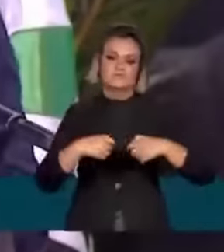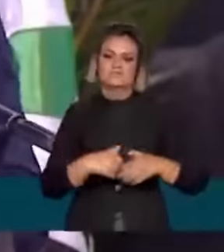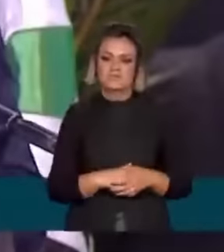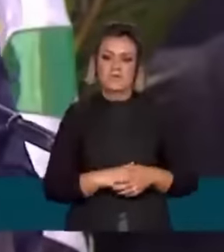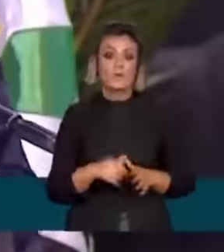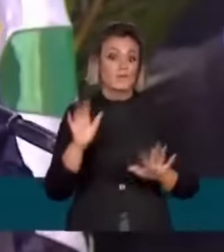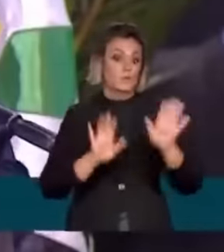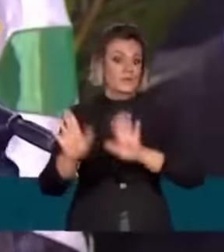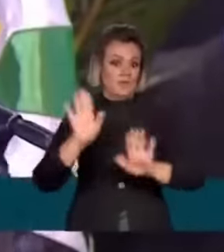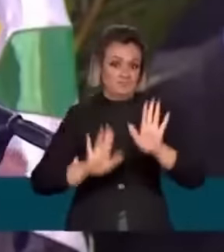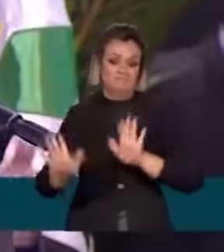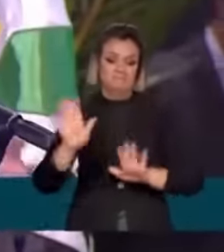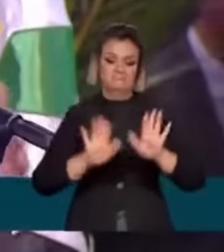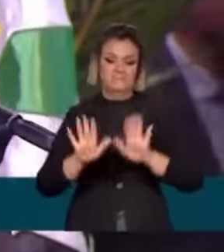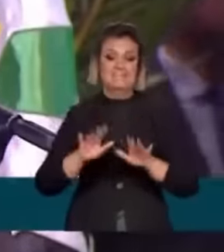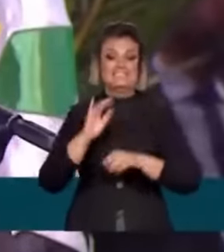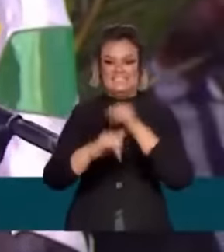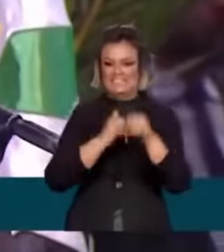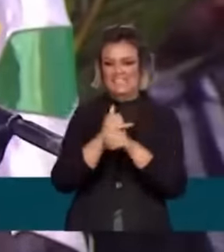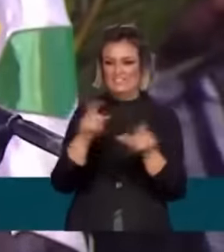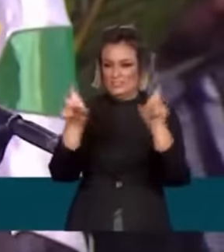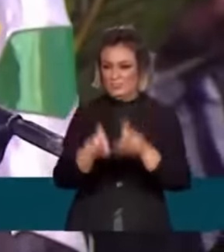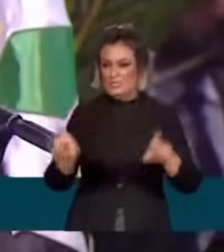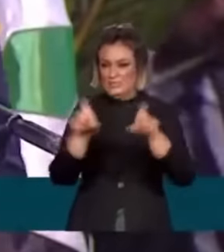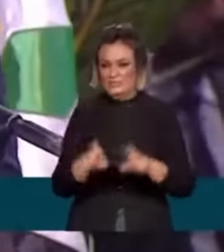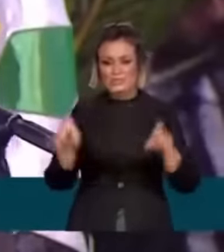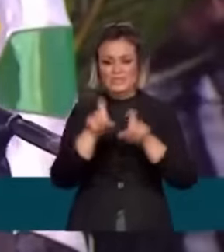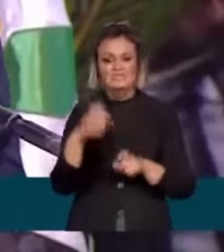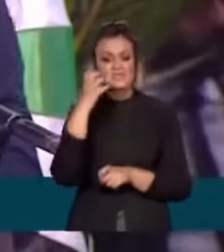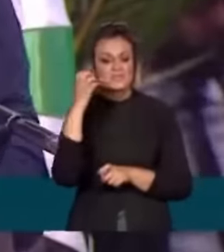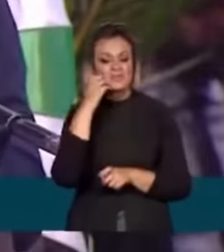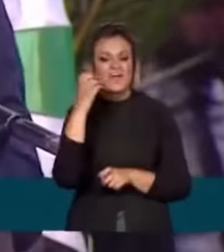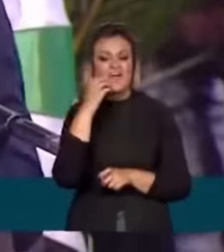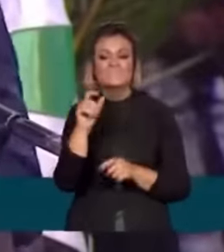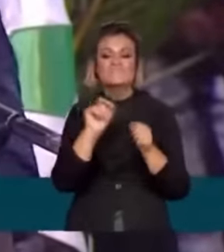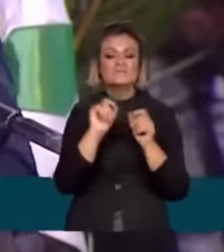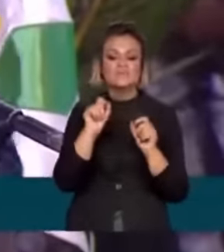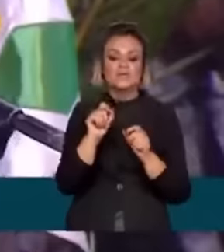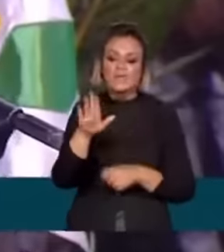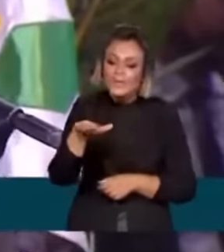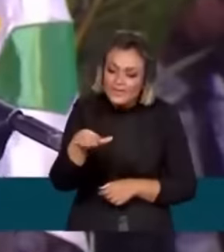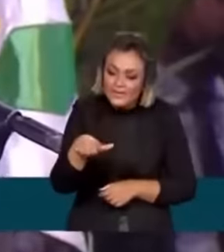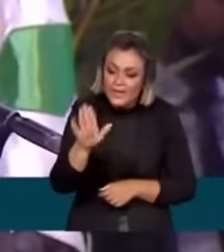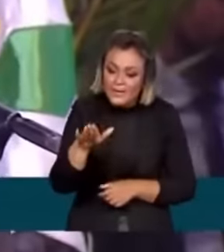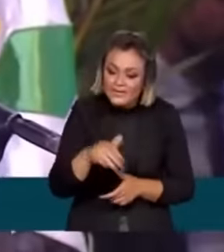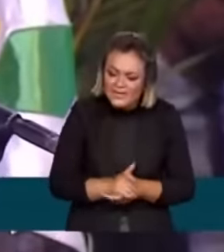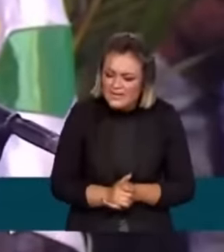Nós precisamos tomar muito cuidado, porque a internet, os computadores, os celulares estão fazendo com que nós nos... Fala,